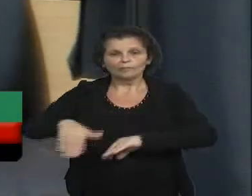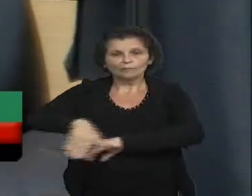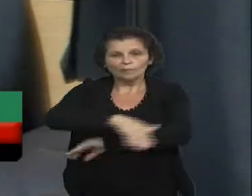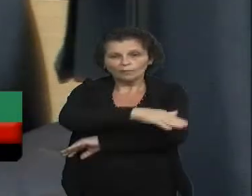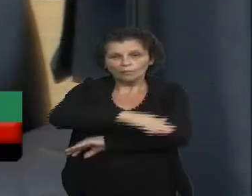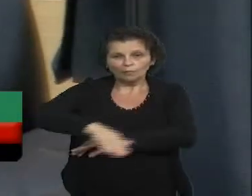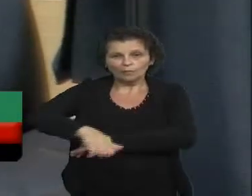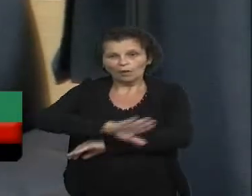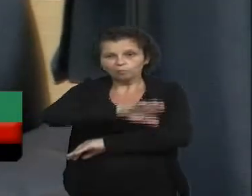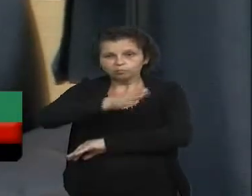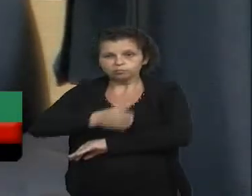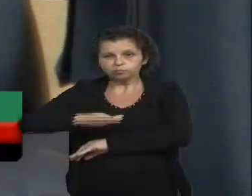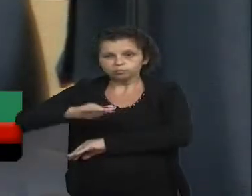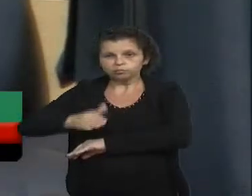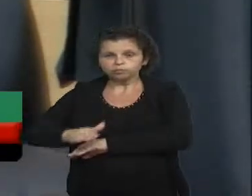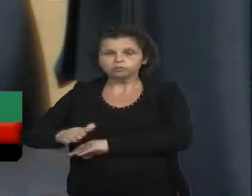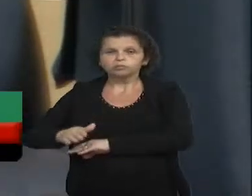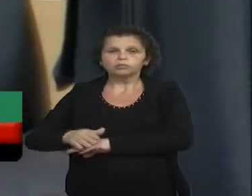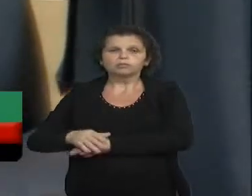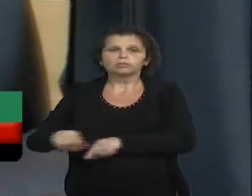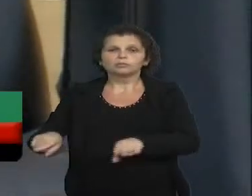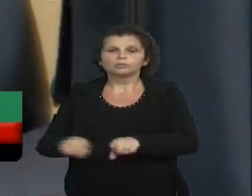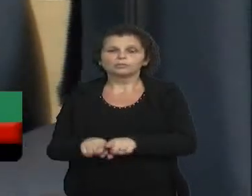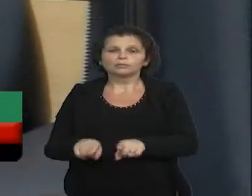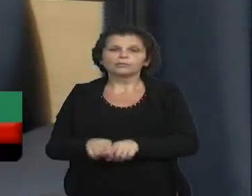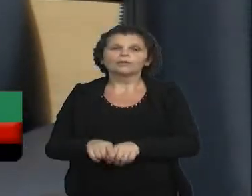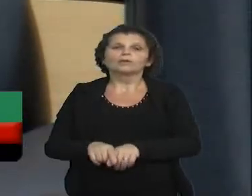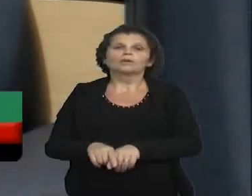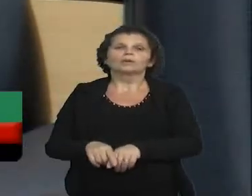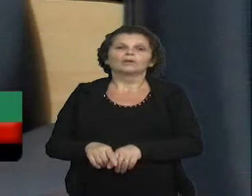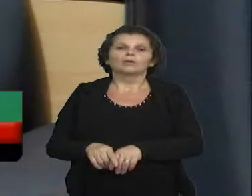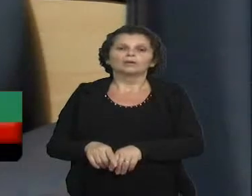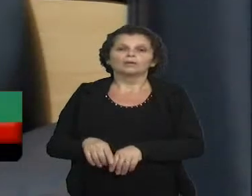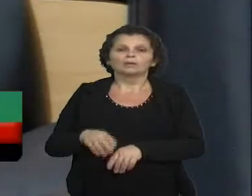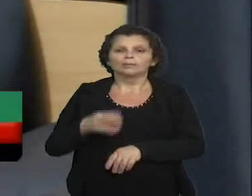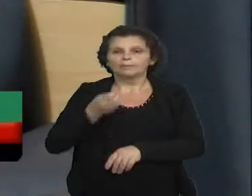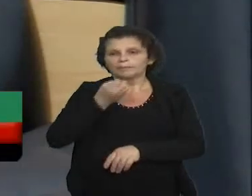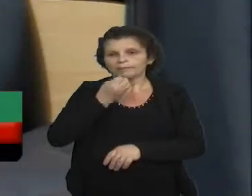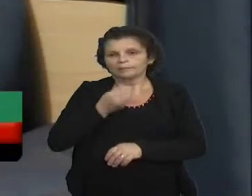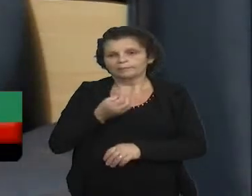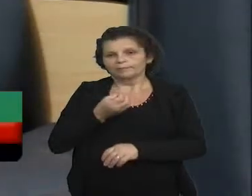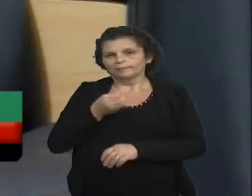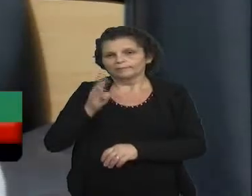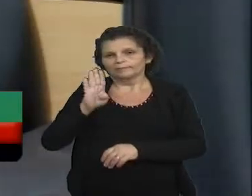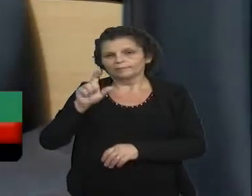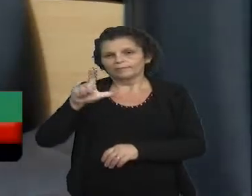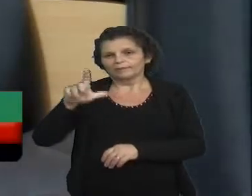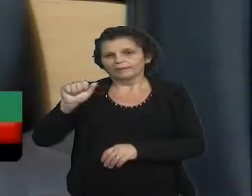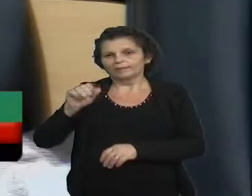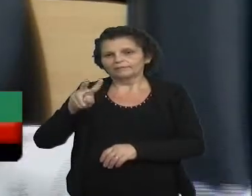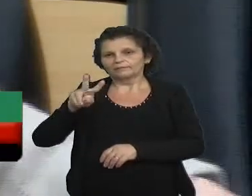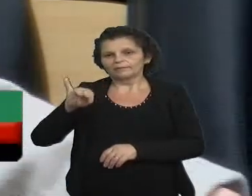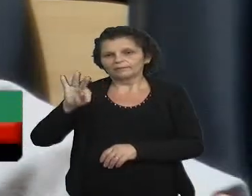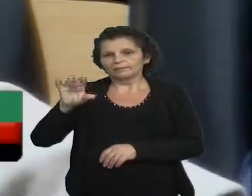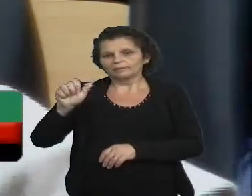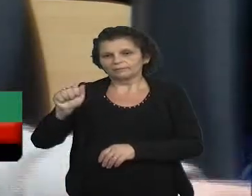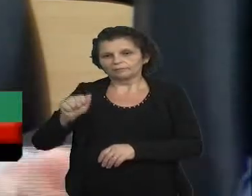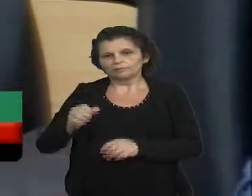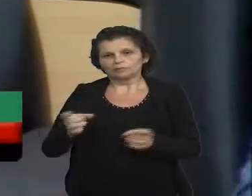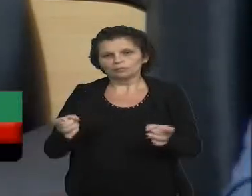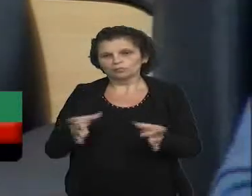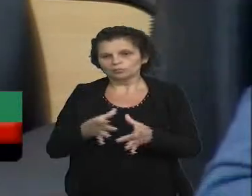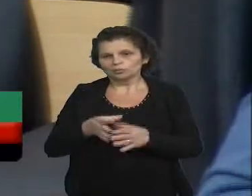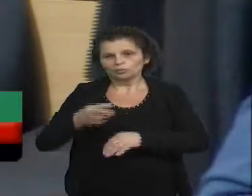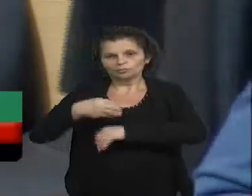asfáltico, tapa-buraco, à rua João Brícola, número 31, no Jardim Bela Vista. Senhor presidente, são essas as indicações de hoje.